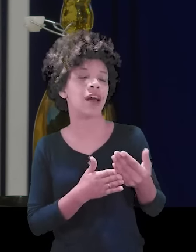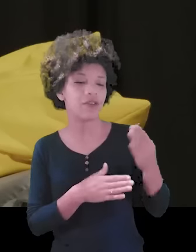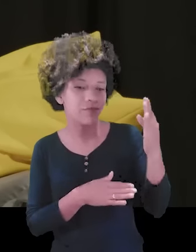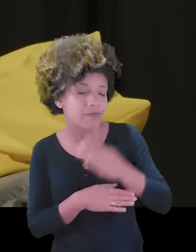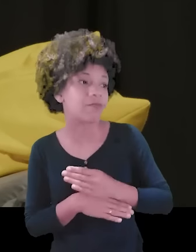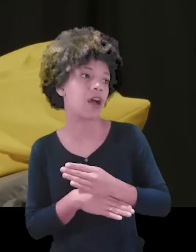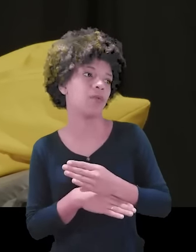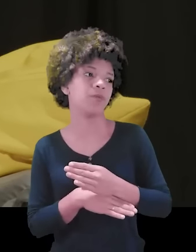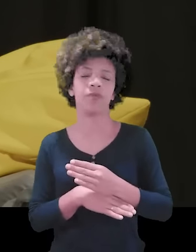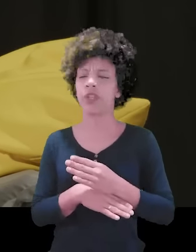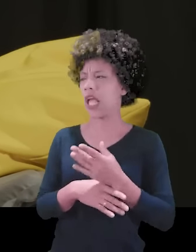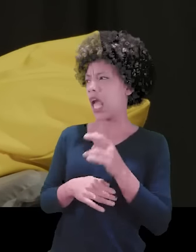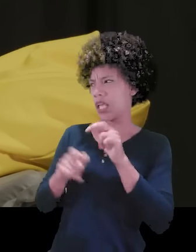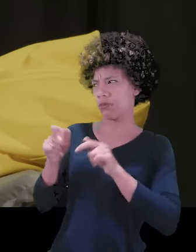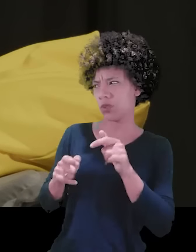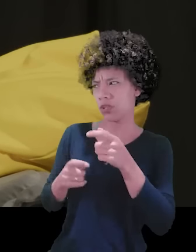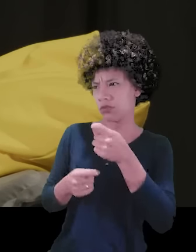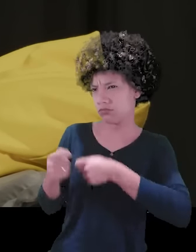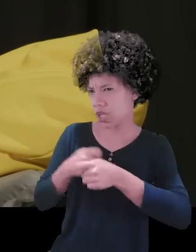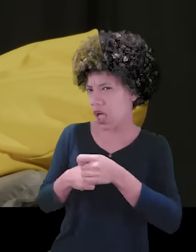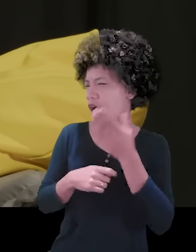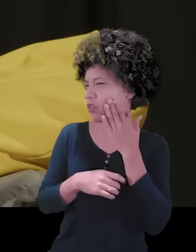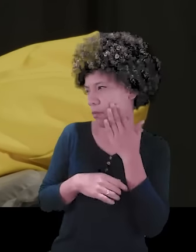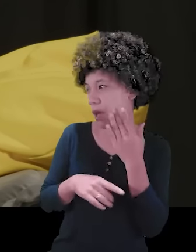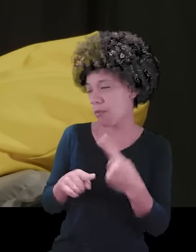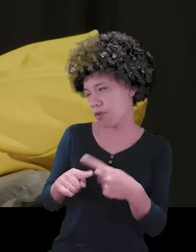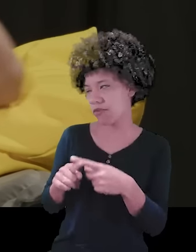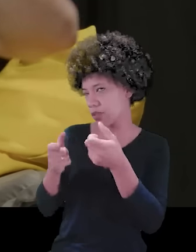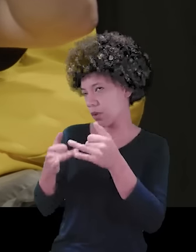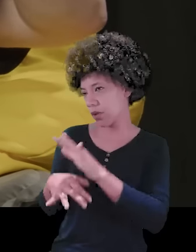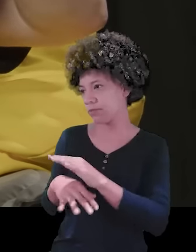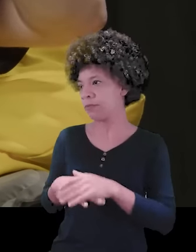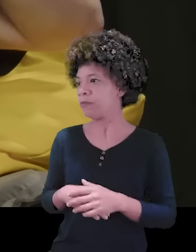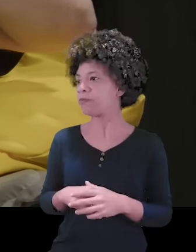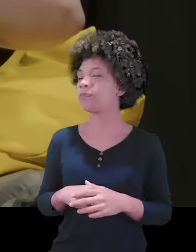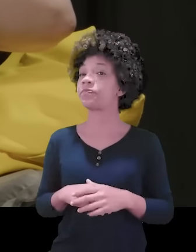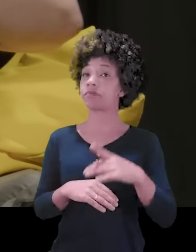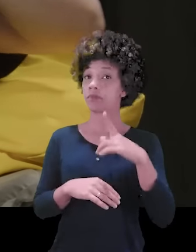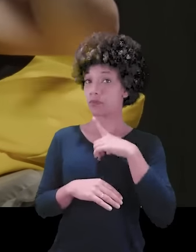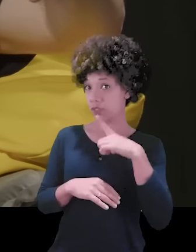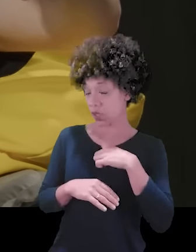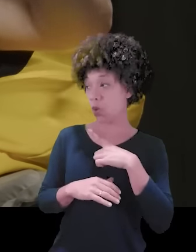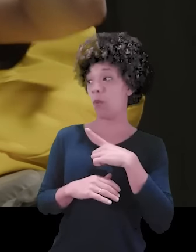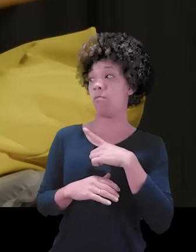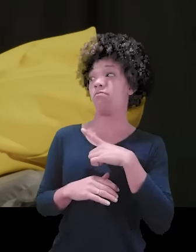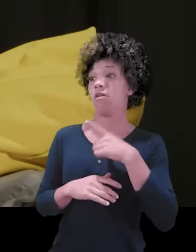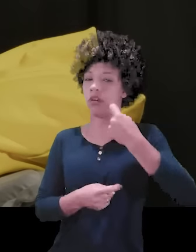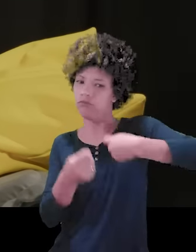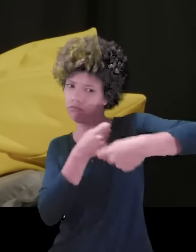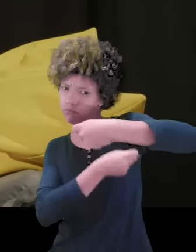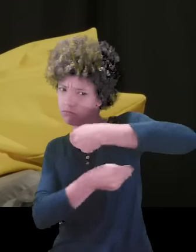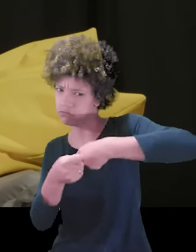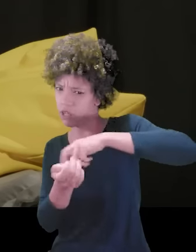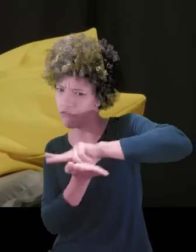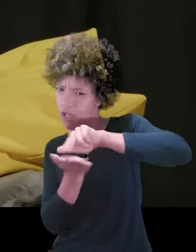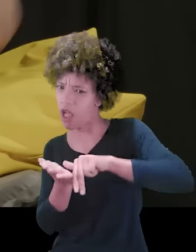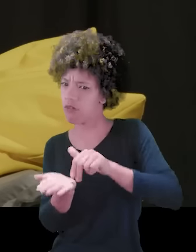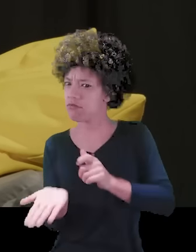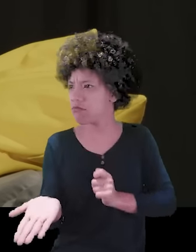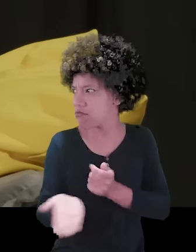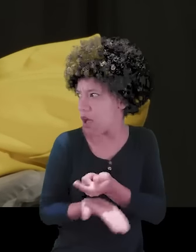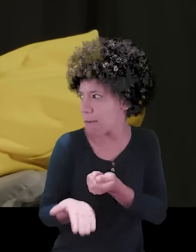lá das pessoas são social desse crime todas elas sabem porque você falou assim cara tem uma indústria é uma multinacional